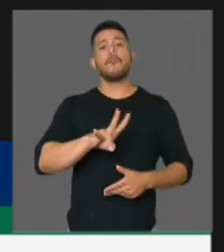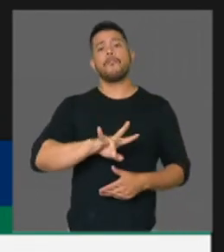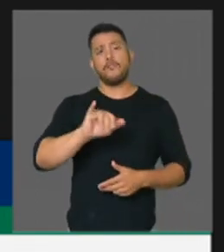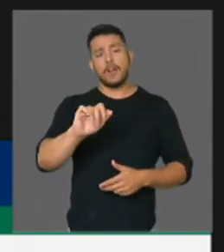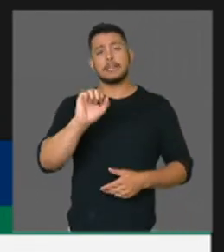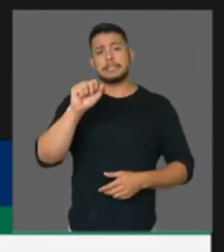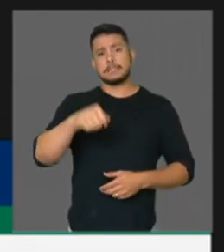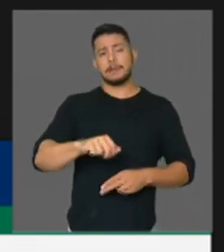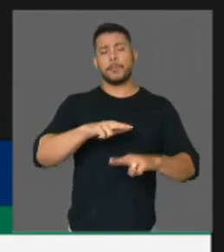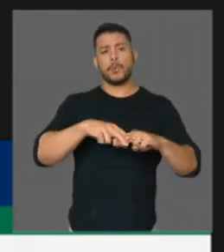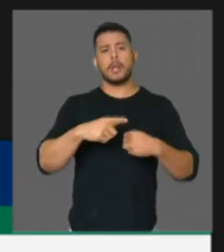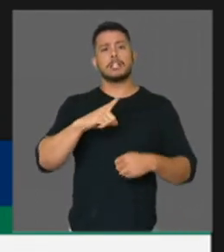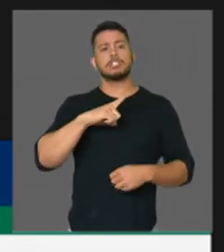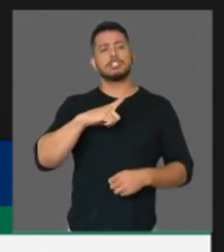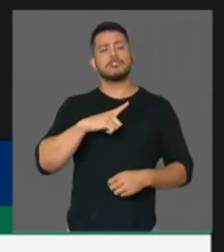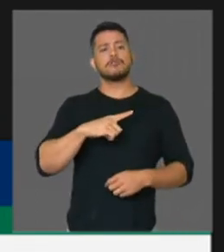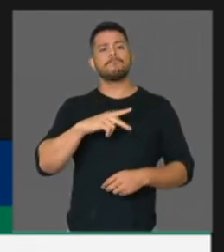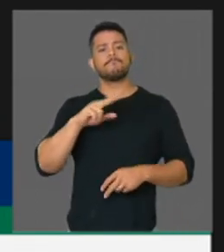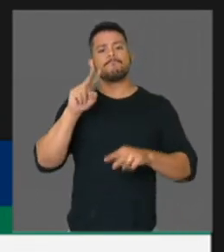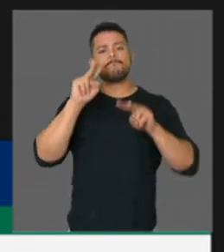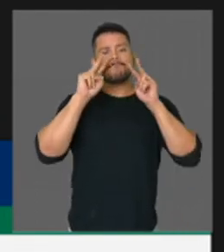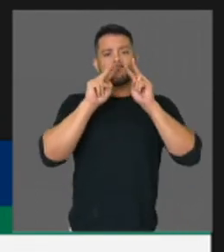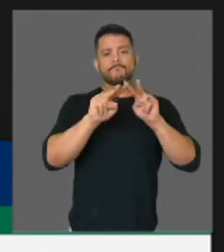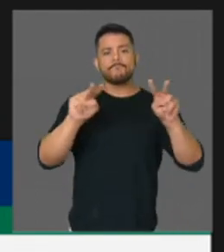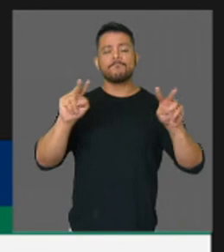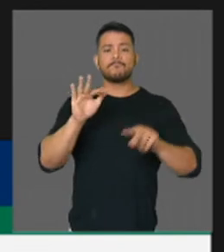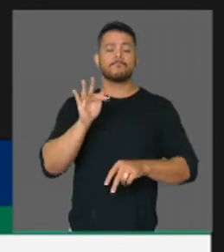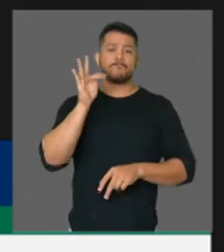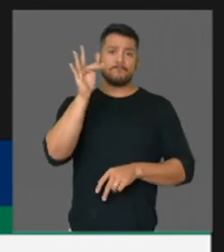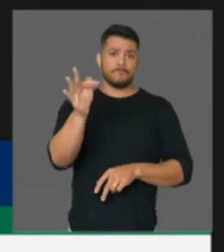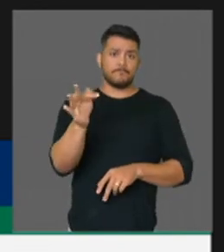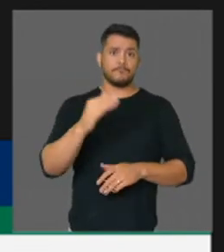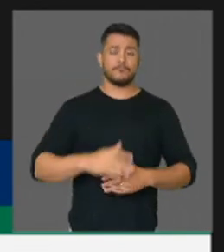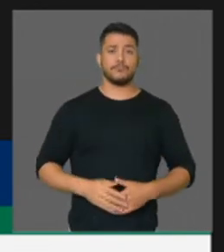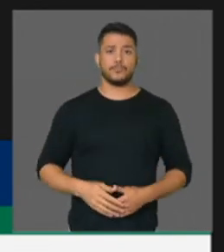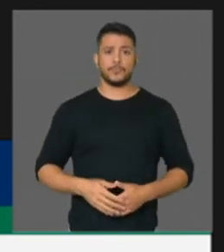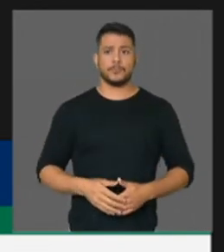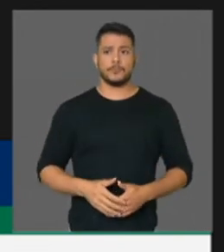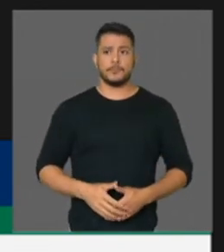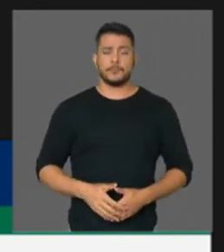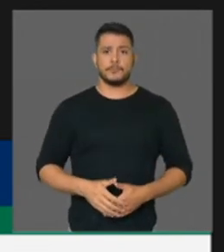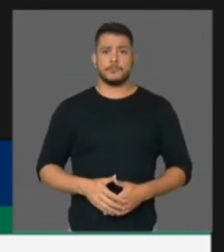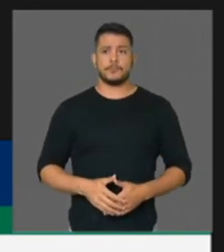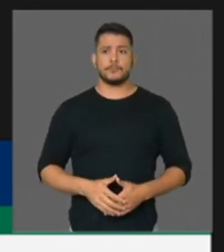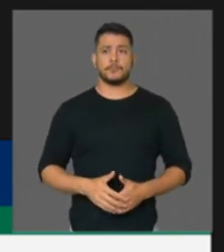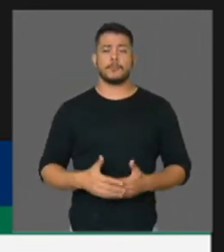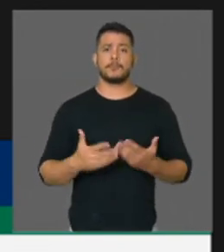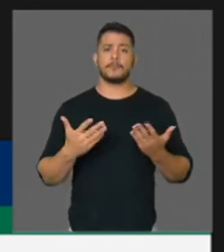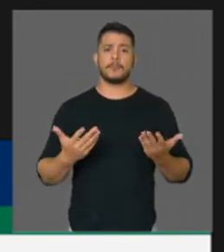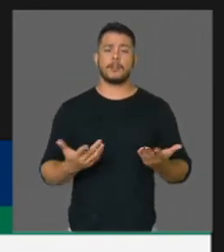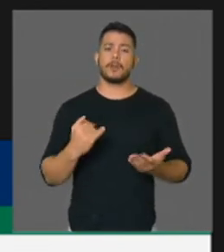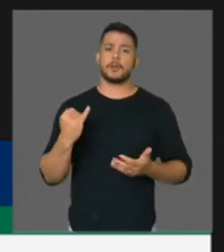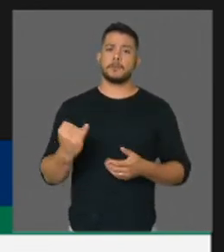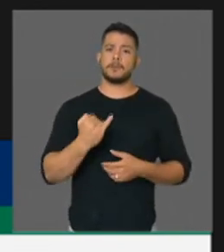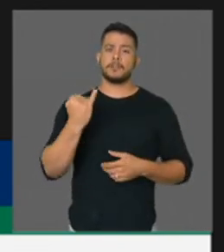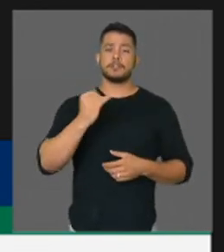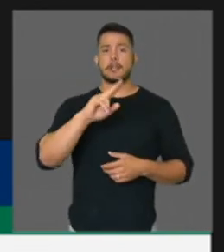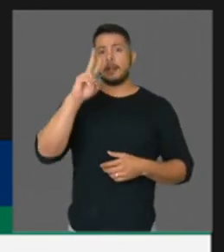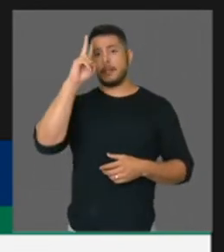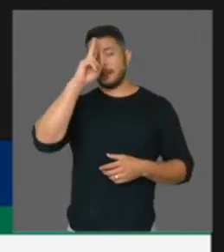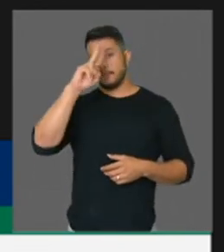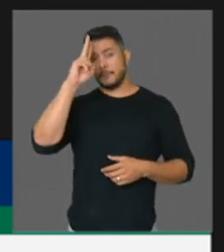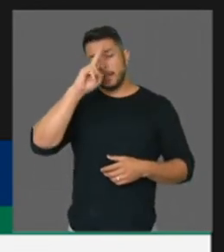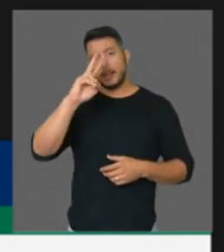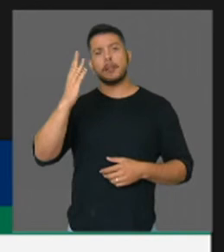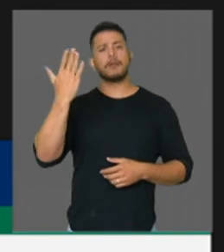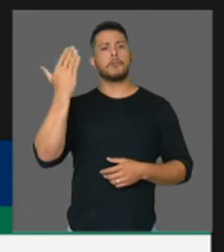o Brizola não pôde fazer, mas o Ciro ficou aí com essa missão de resgatar a memória, a história, o passado de glória